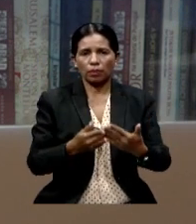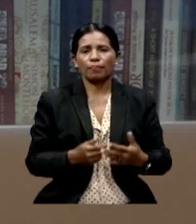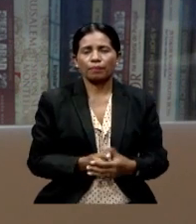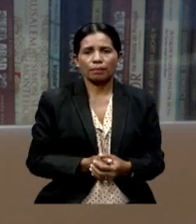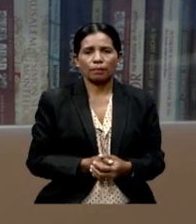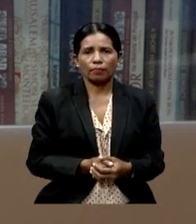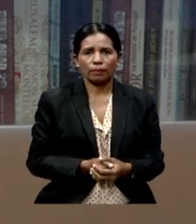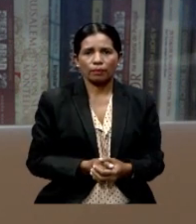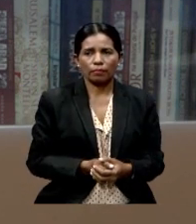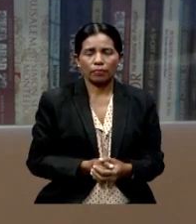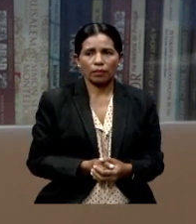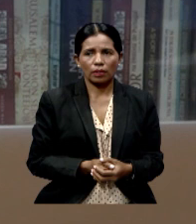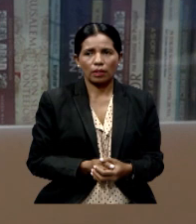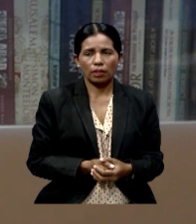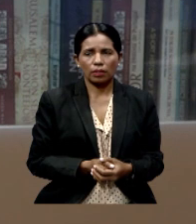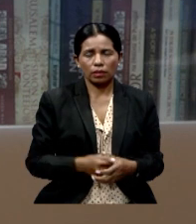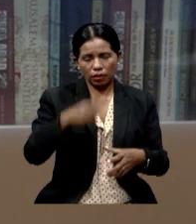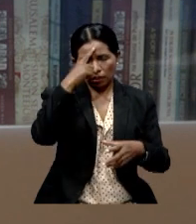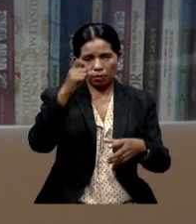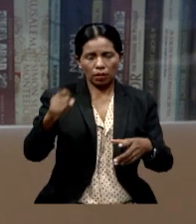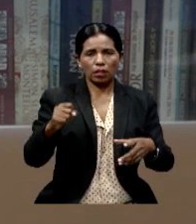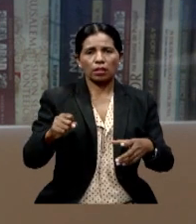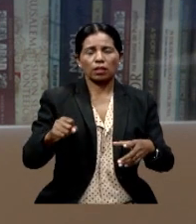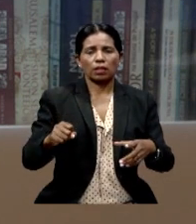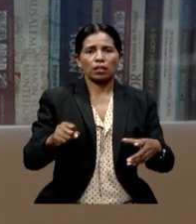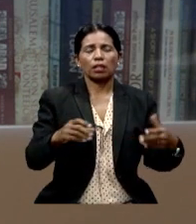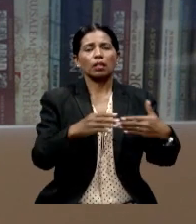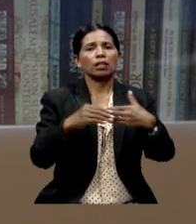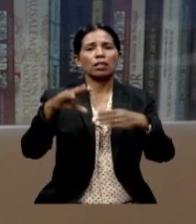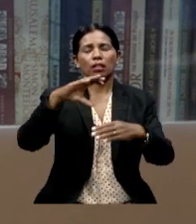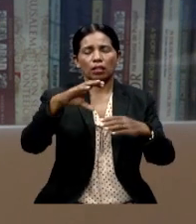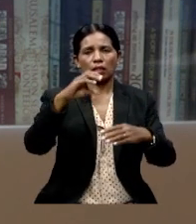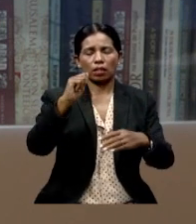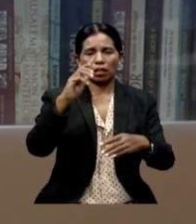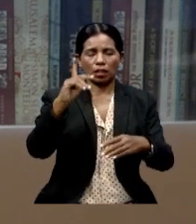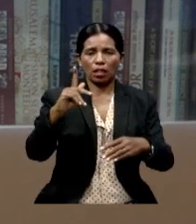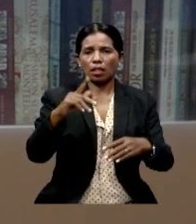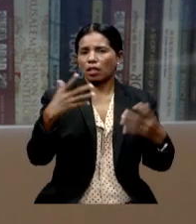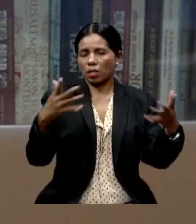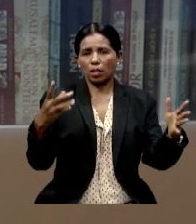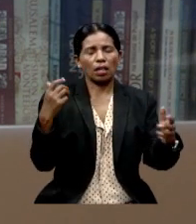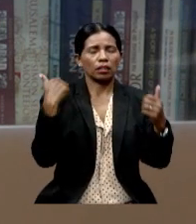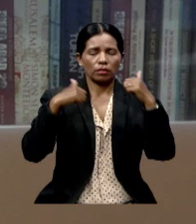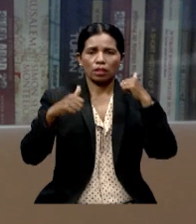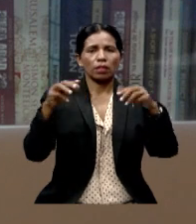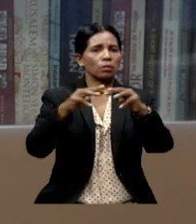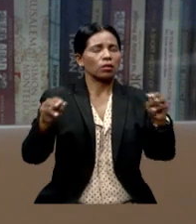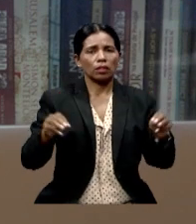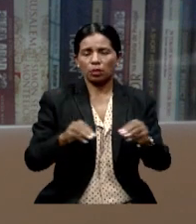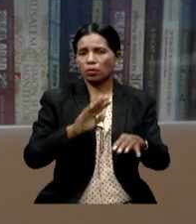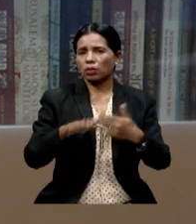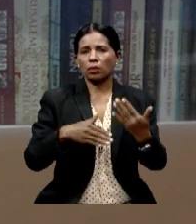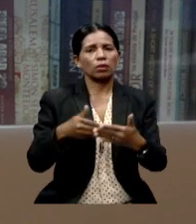então tamba det comissário lá iha. Então, a atividade seria em município quase parado.